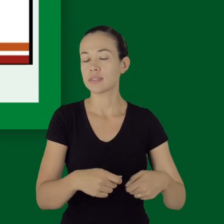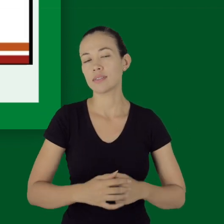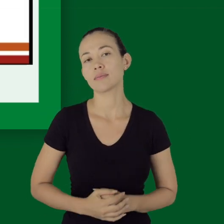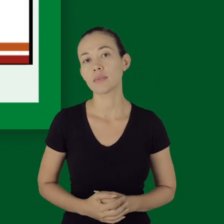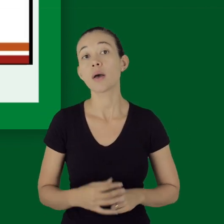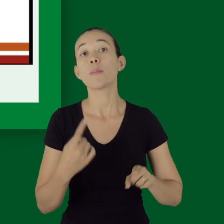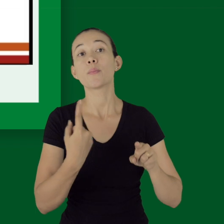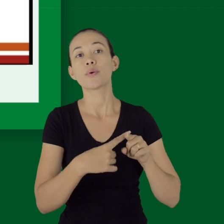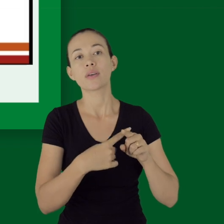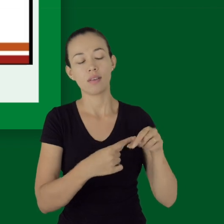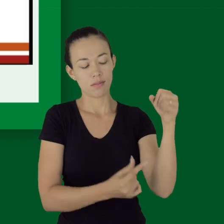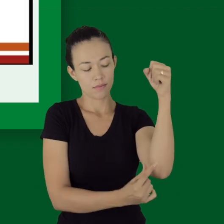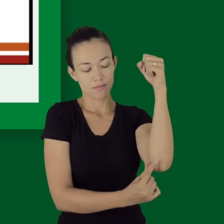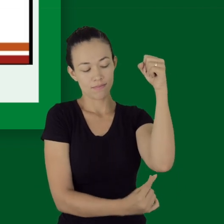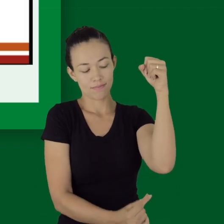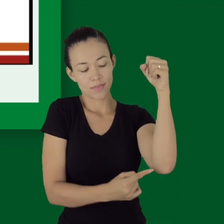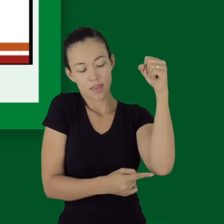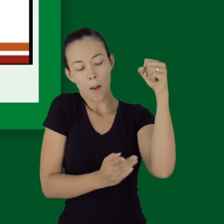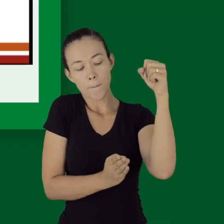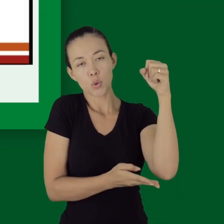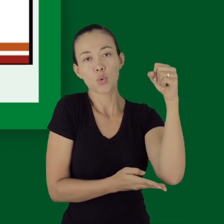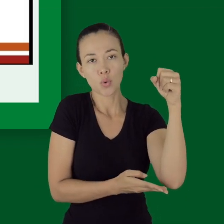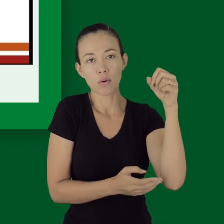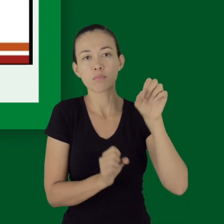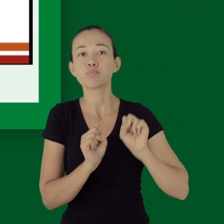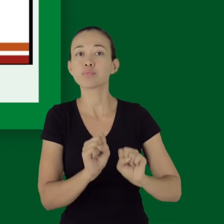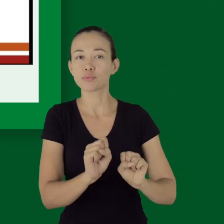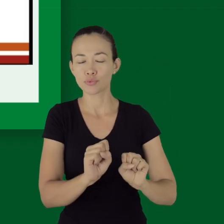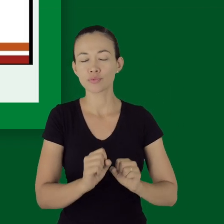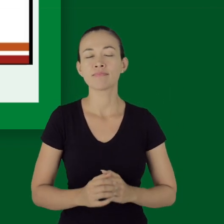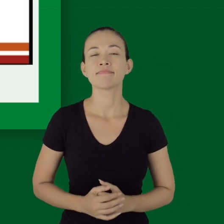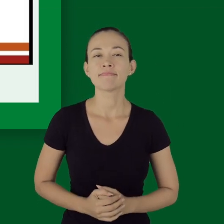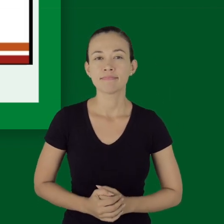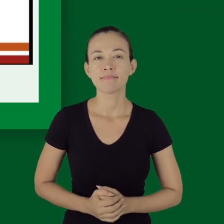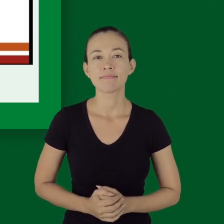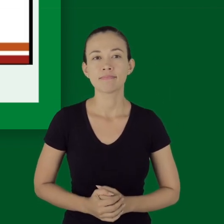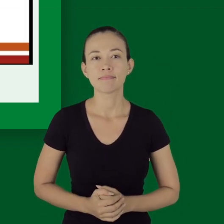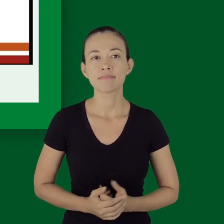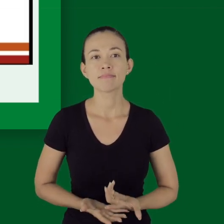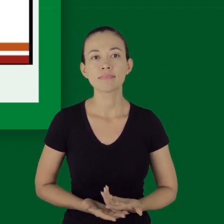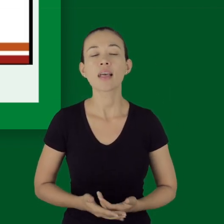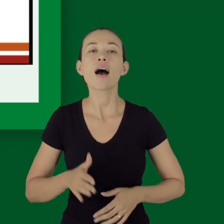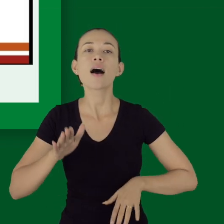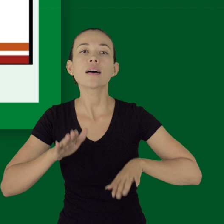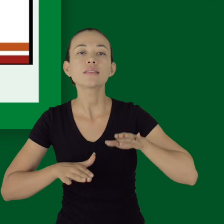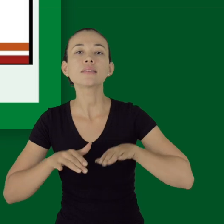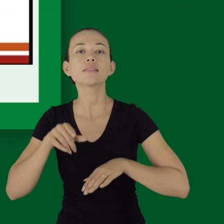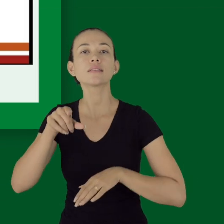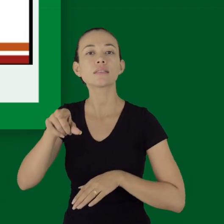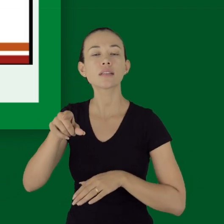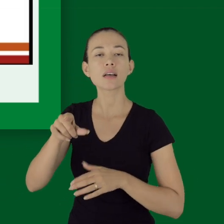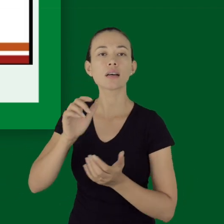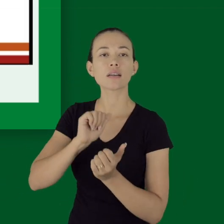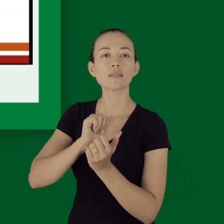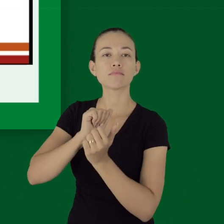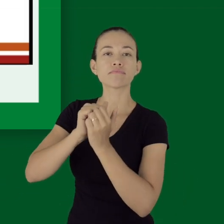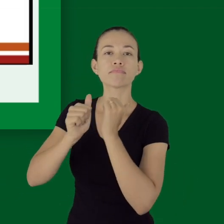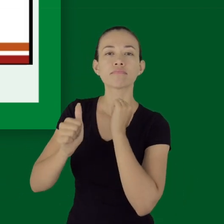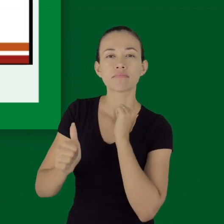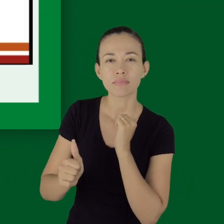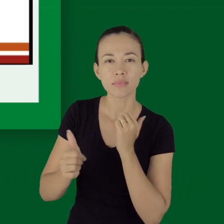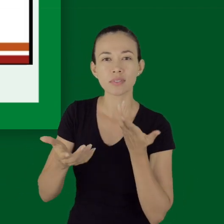liberação de esfíncter. Epa, eu posso ter ali um comprometimento sacral. A gente tem uma incidência grande aí nos esportes, né? Patins,